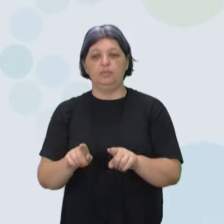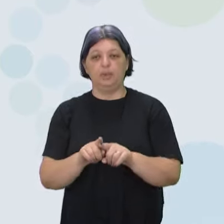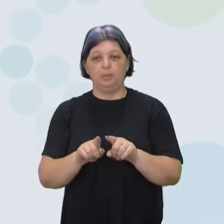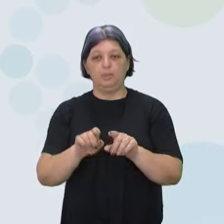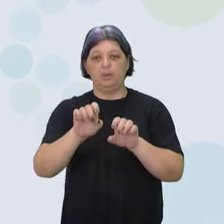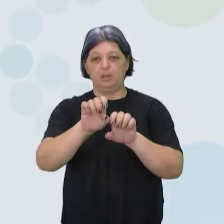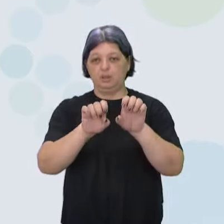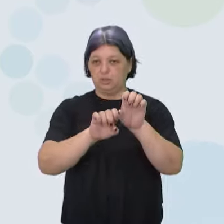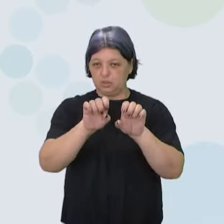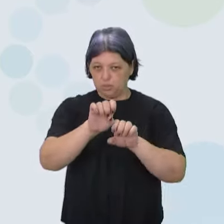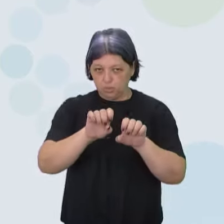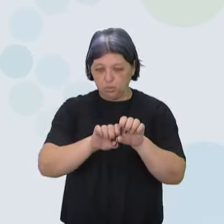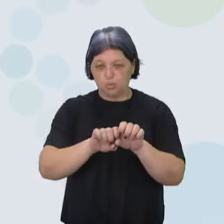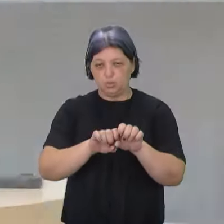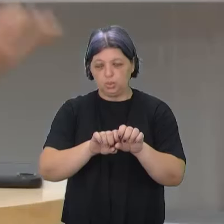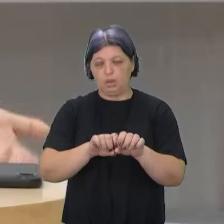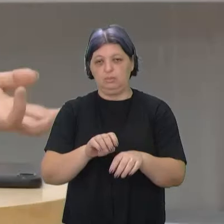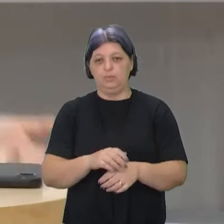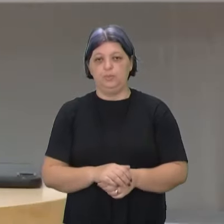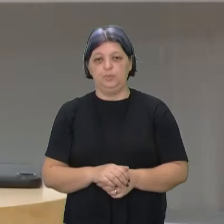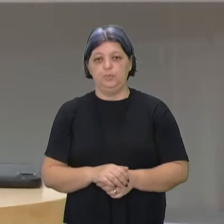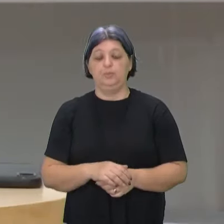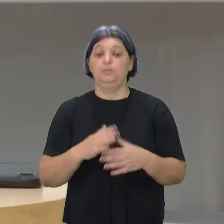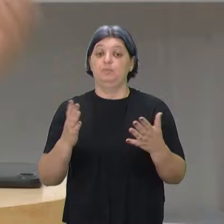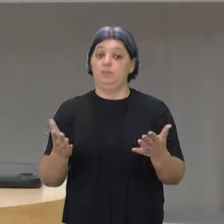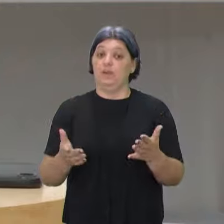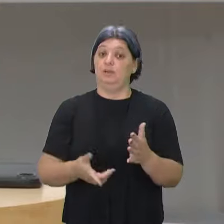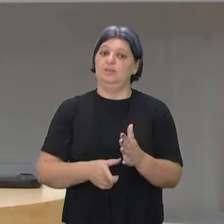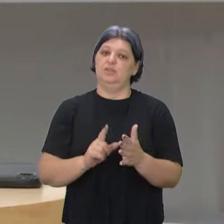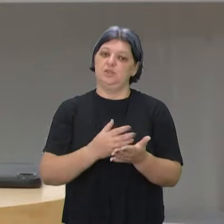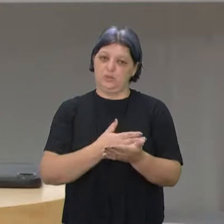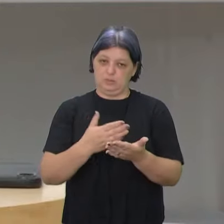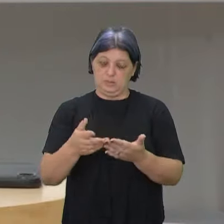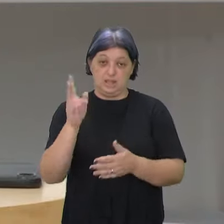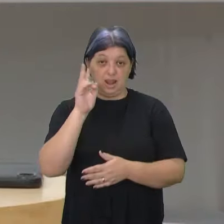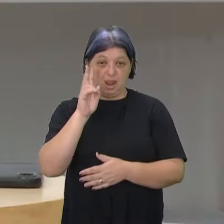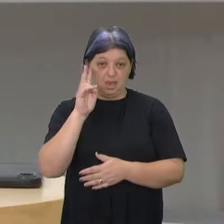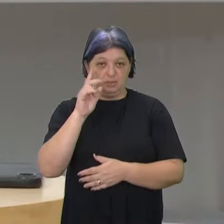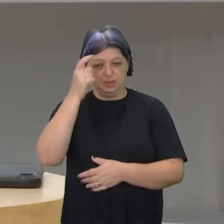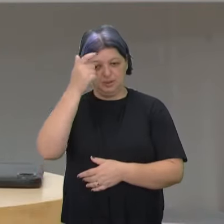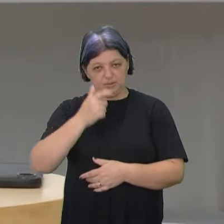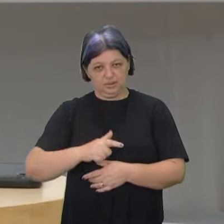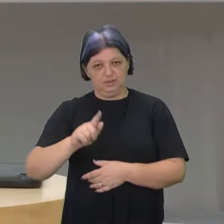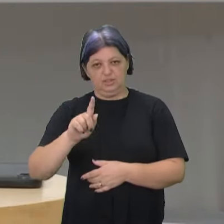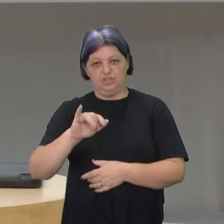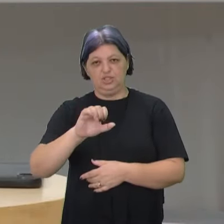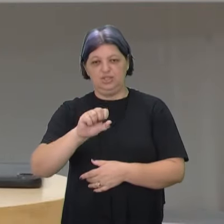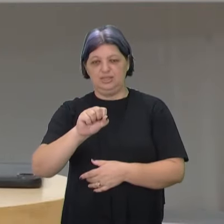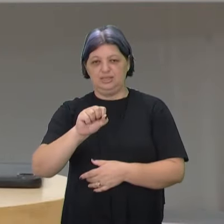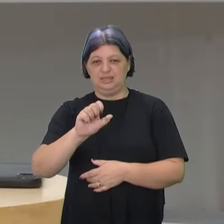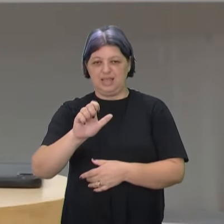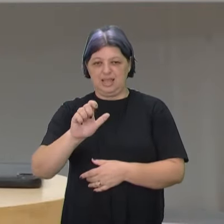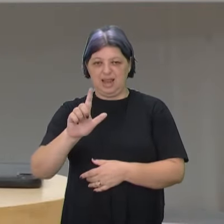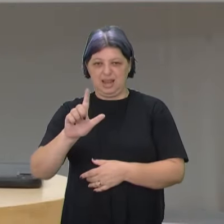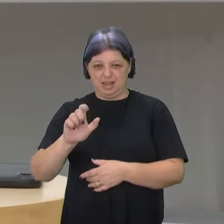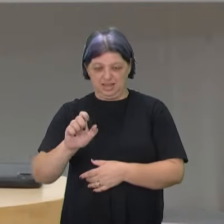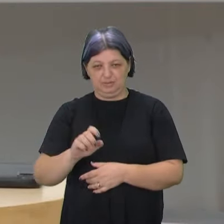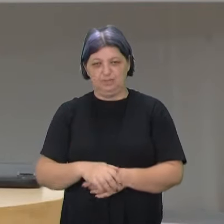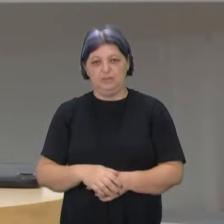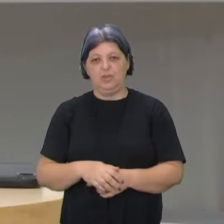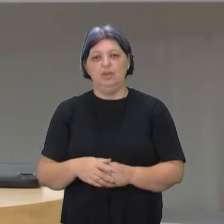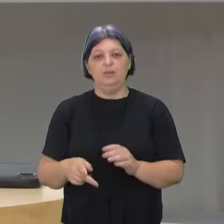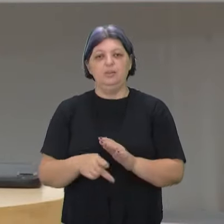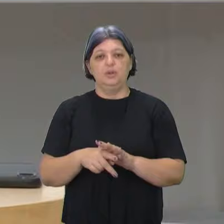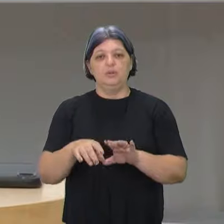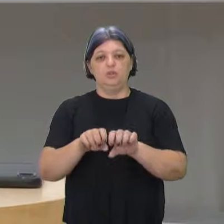eixos estruturantes dessa unidade. Mas antes de começar, né, queria lembrar que eu sou a Gisele Teles, aí formadora EFAP, e hoje eu